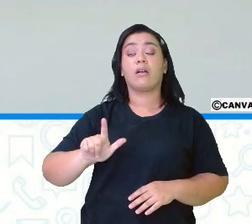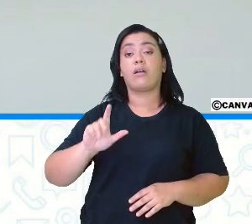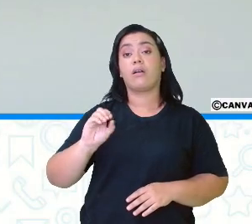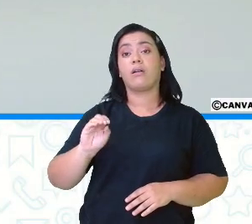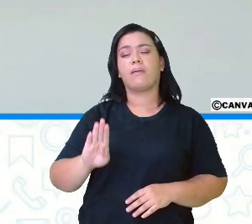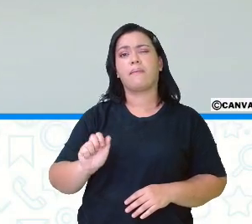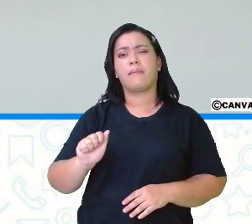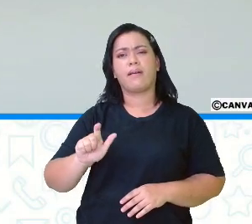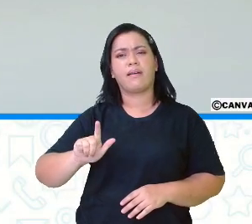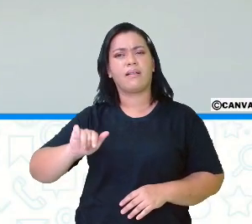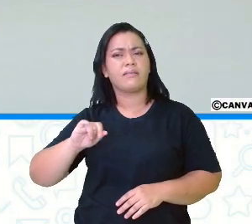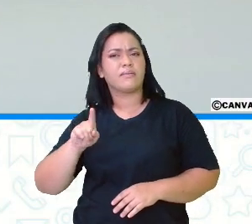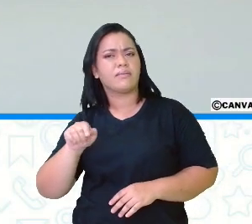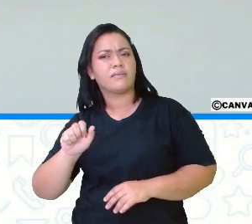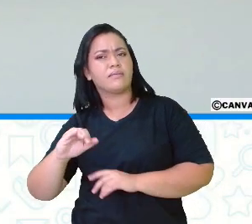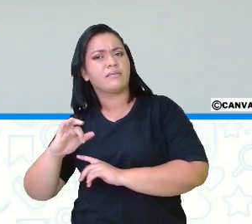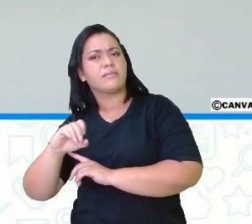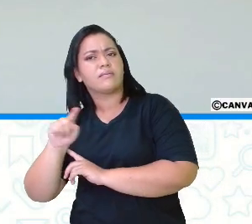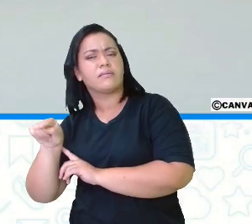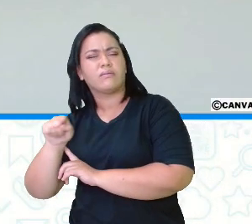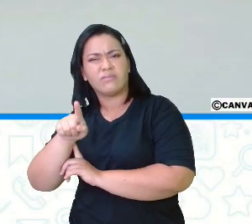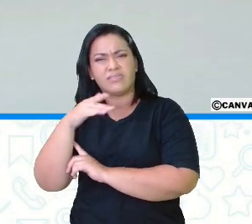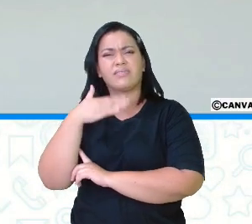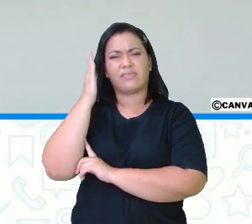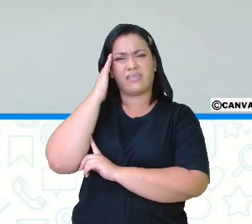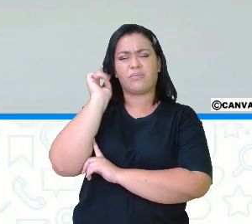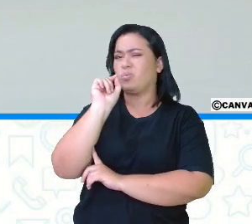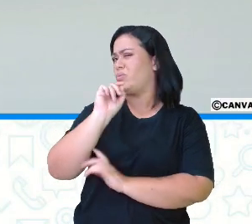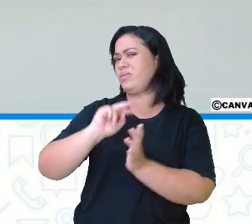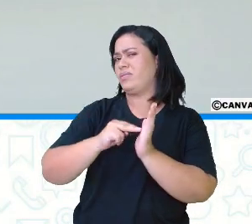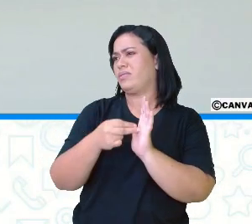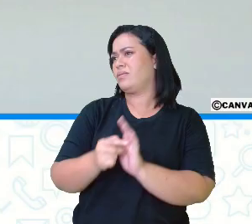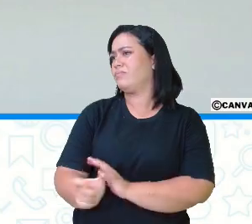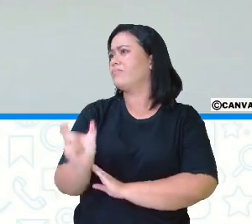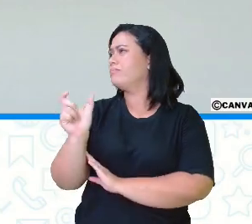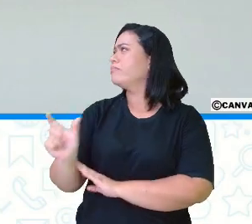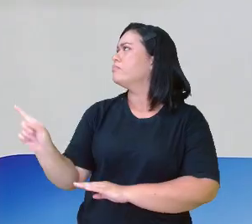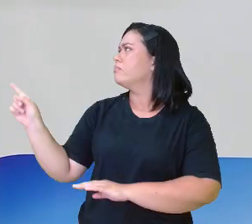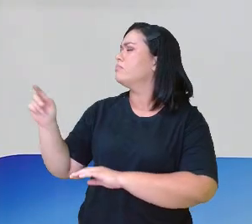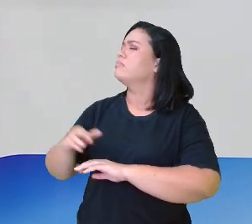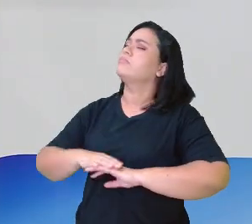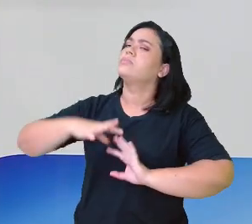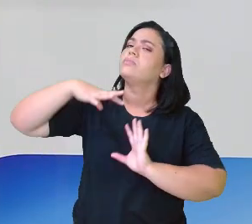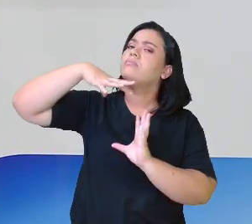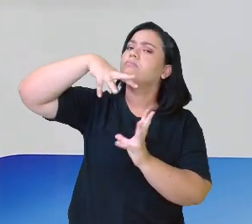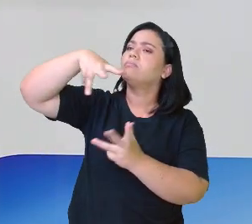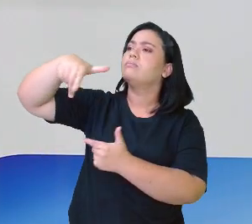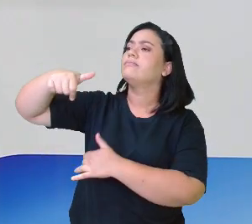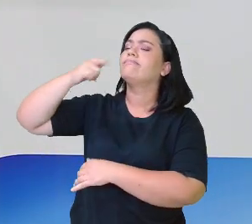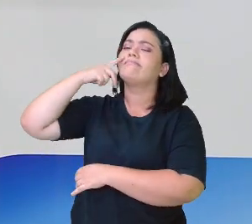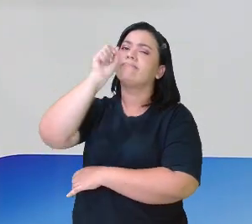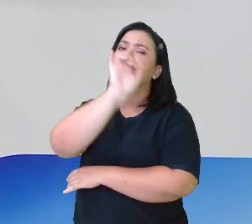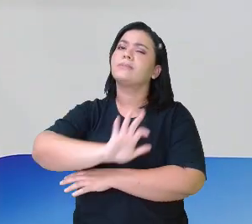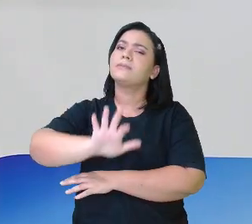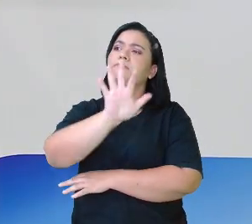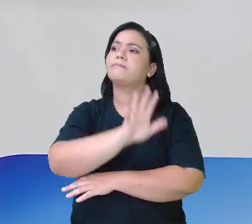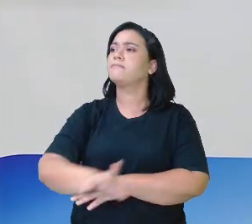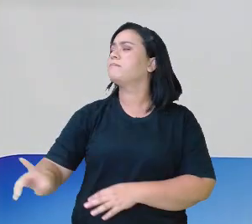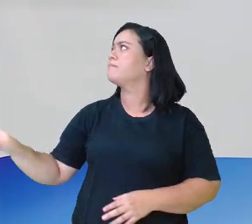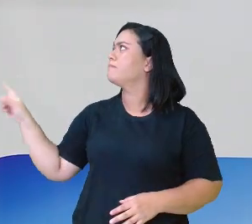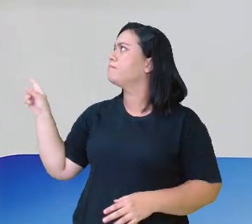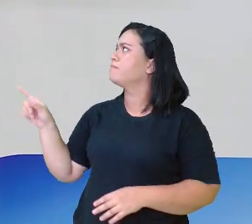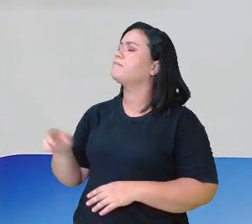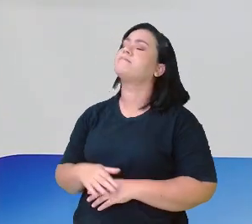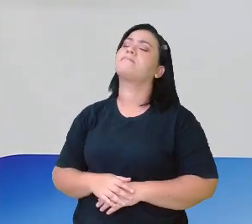Você sabe o que significa globalização? Esse nome globo e essa imagem que está aí na tela, que vocês já viram, esse